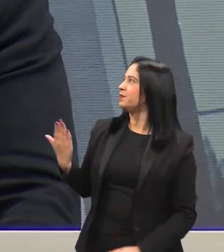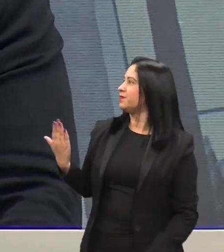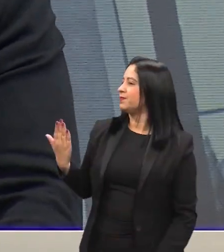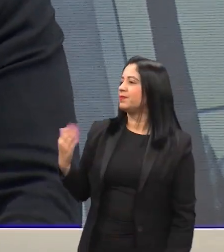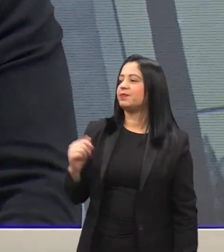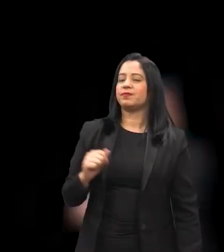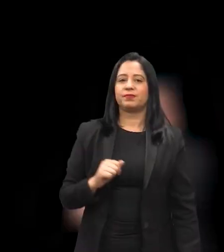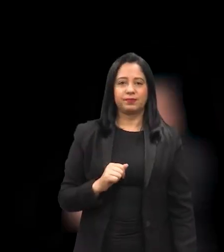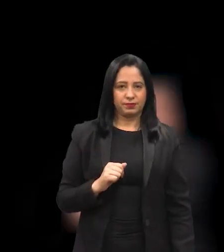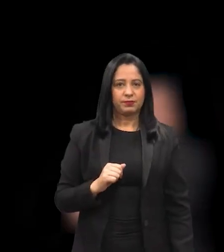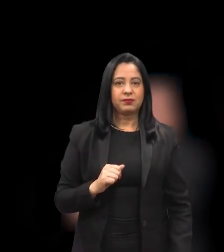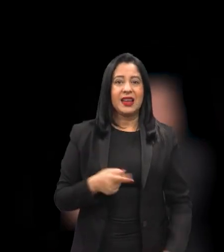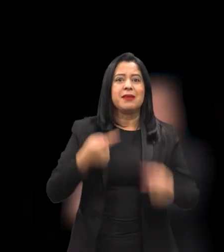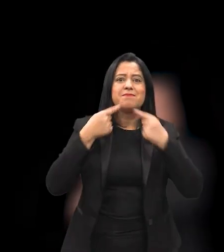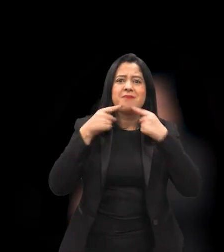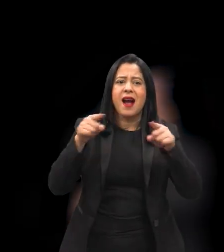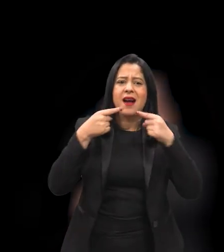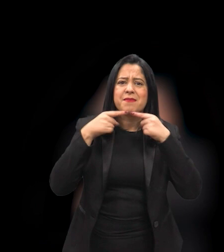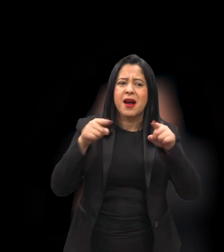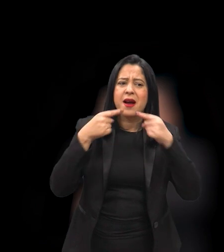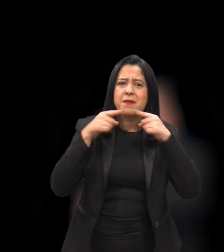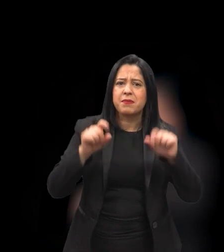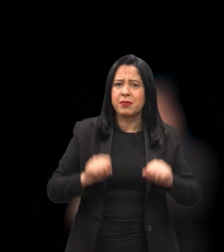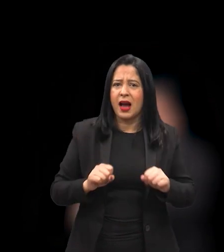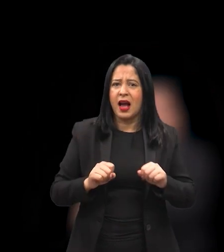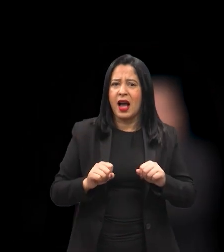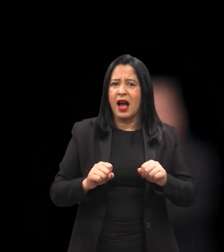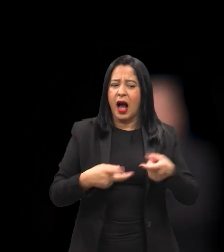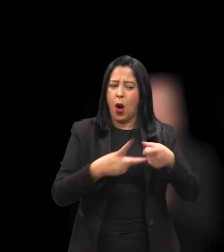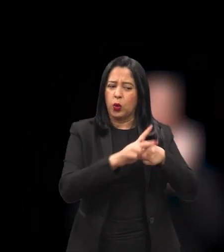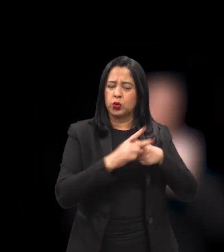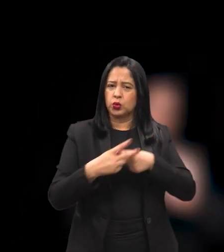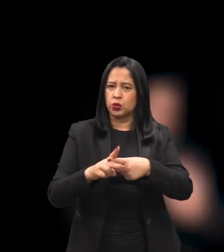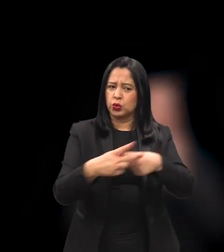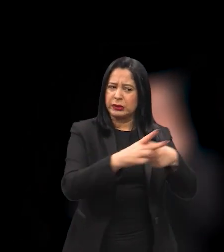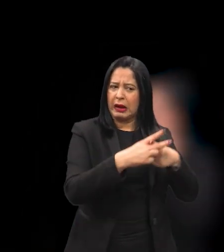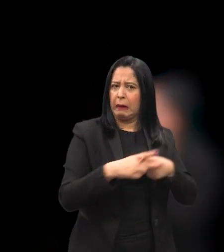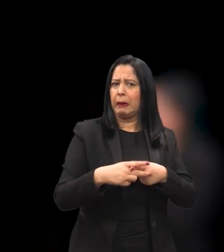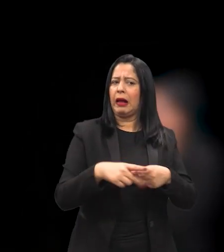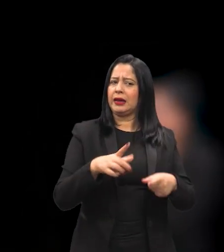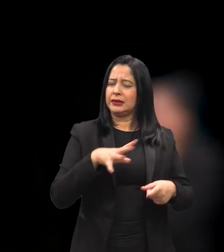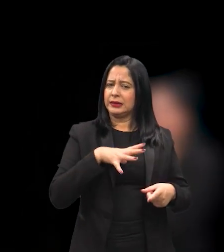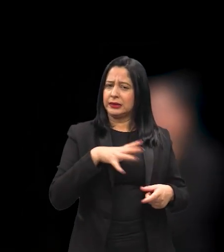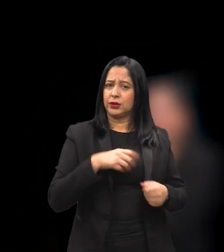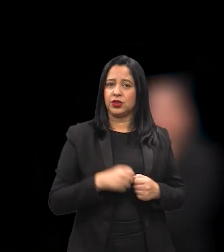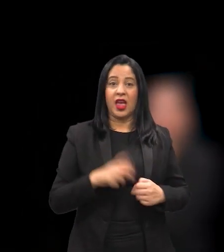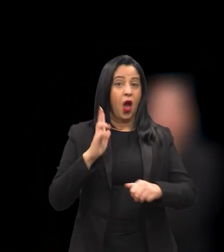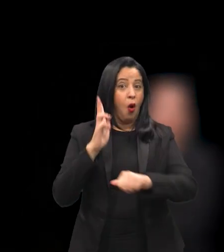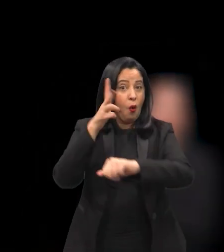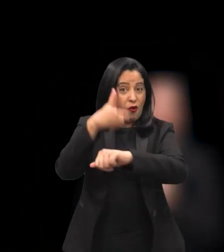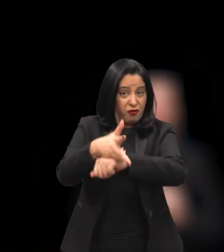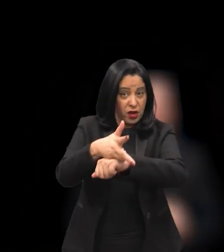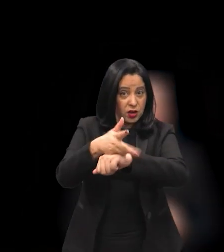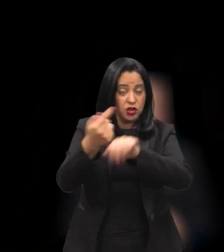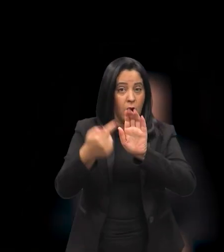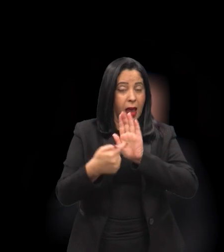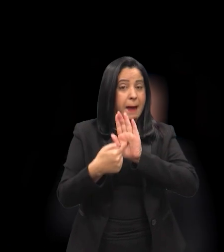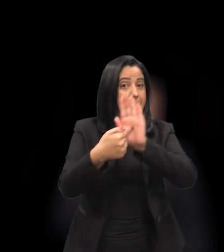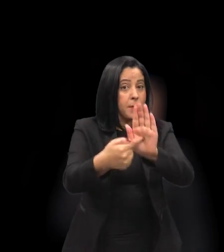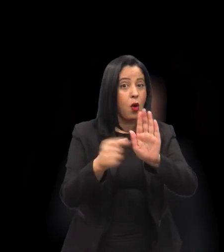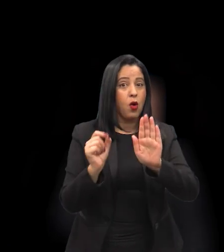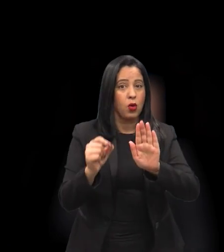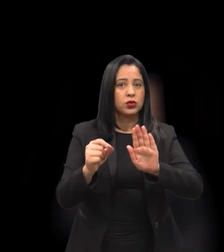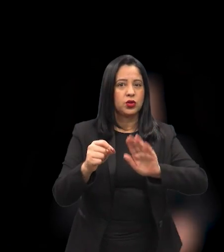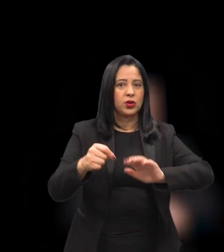Roberto Chagas, fez críticas aos serviços de manutenção pública em São José. Em um vídeo, o parlamentar questionou